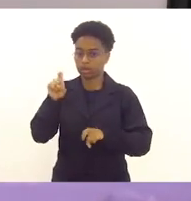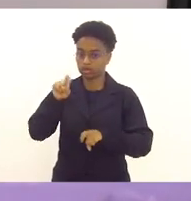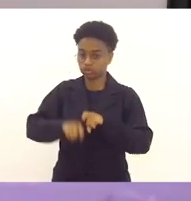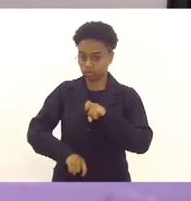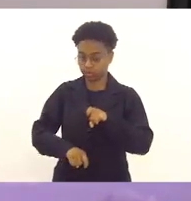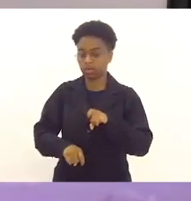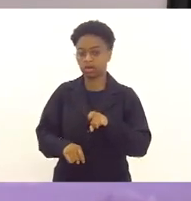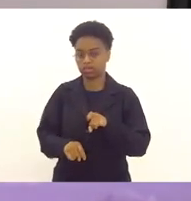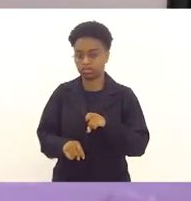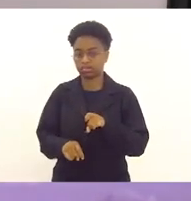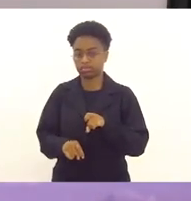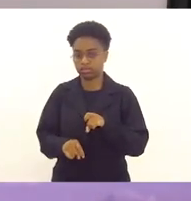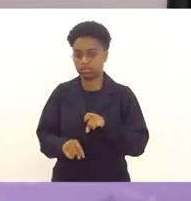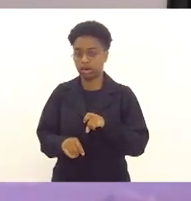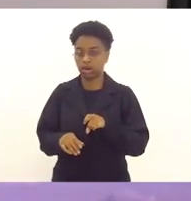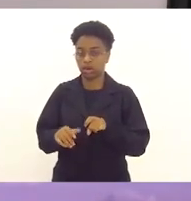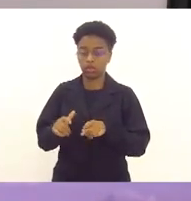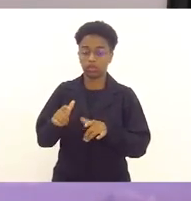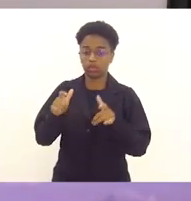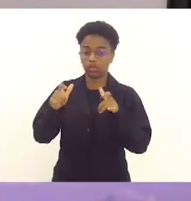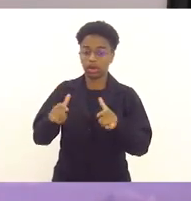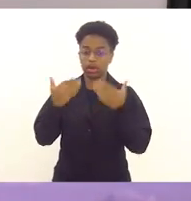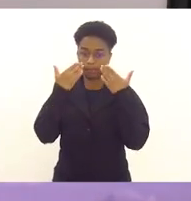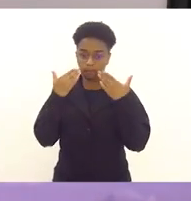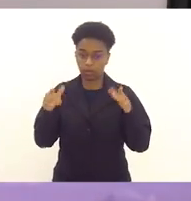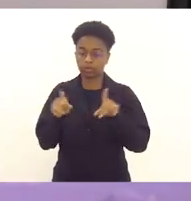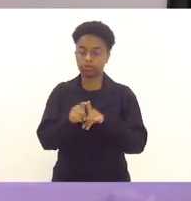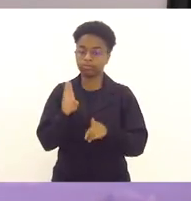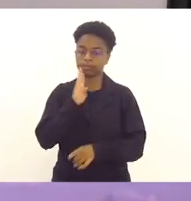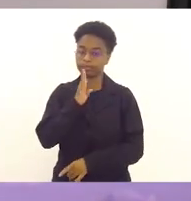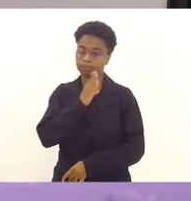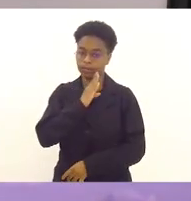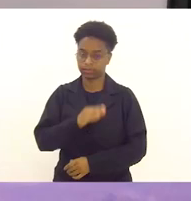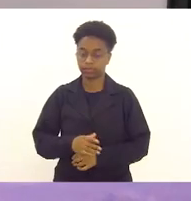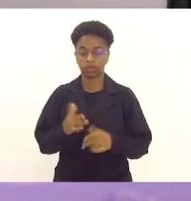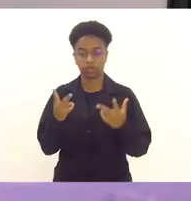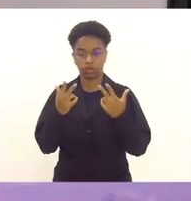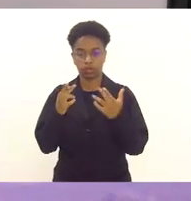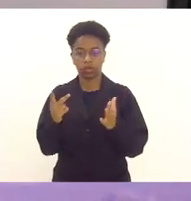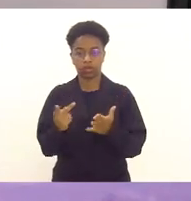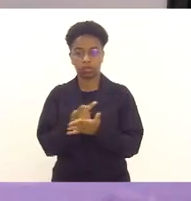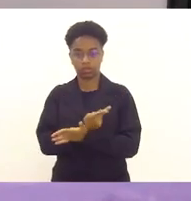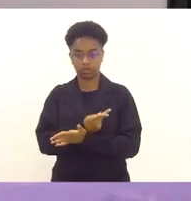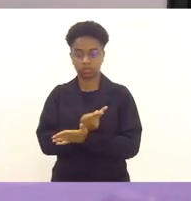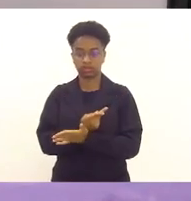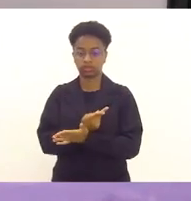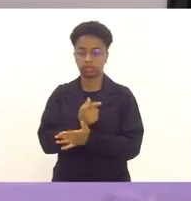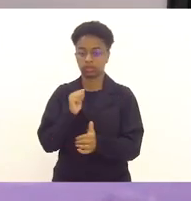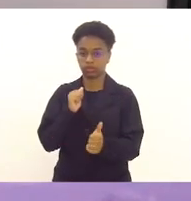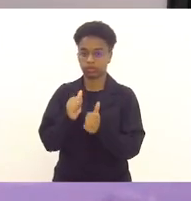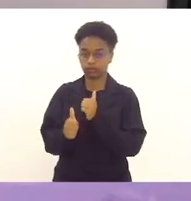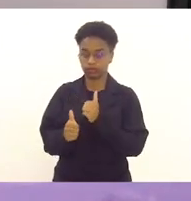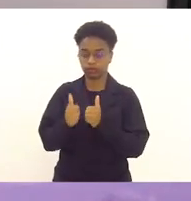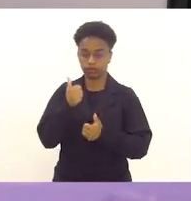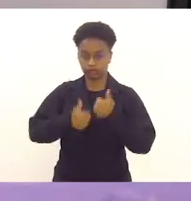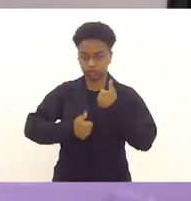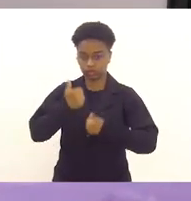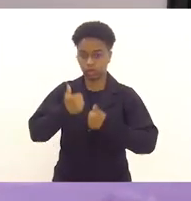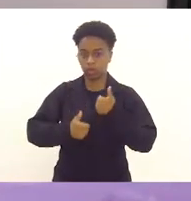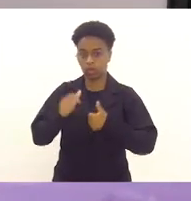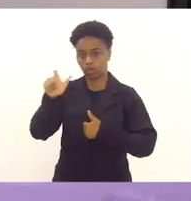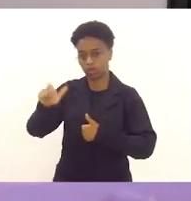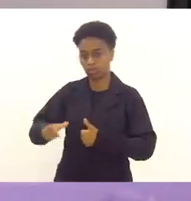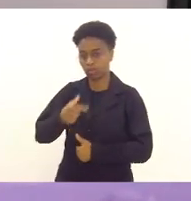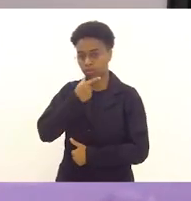também em eventos públicos e também bares né como ocorreu ali com aquele jogador de futebol e